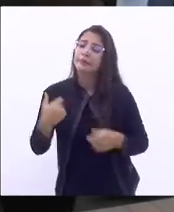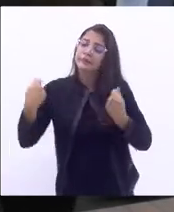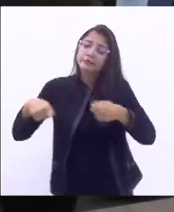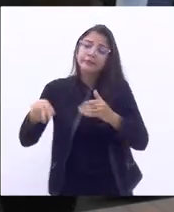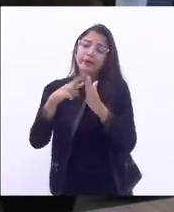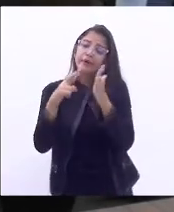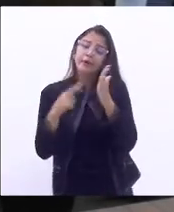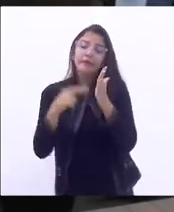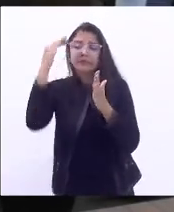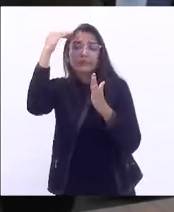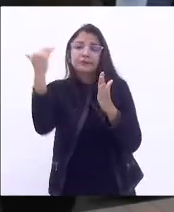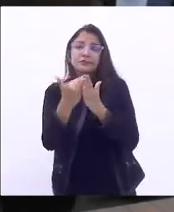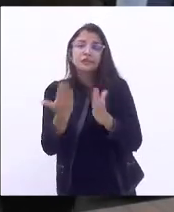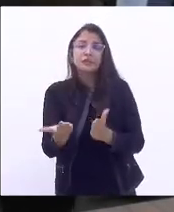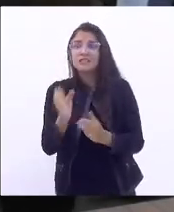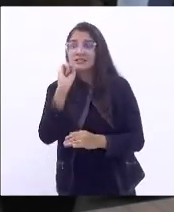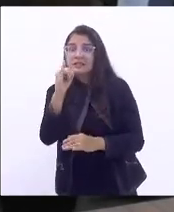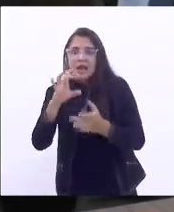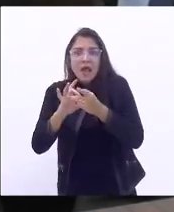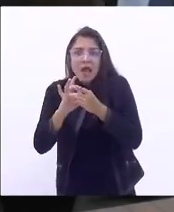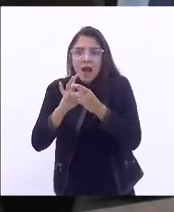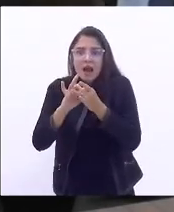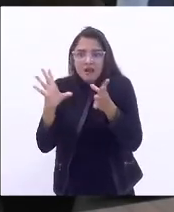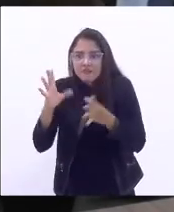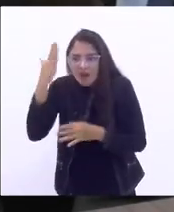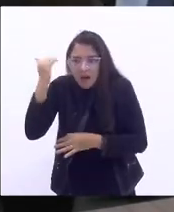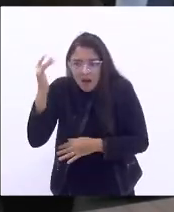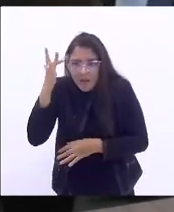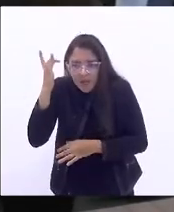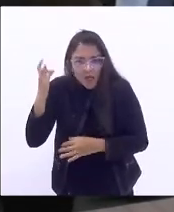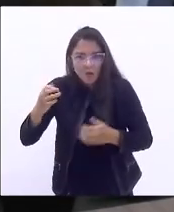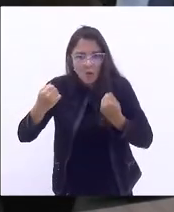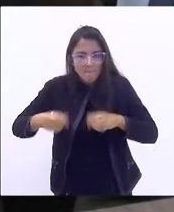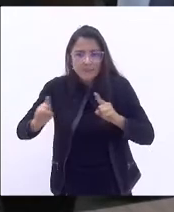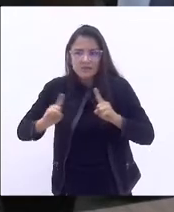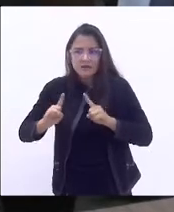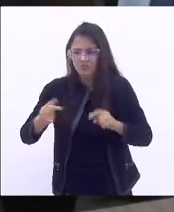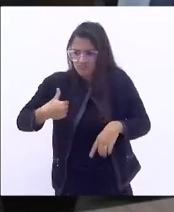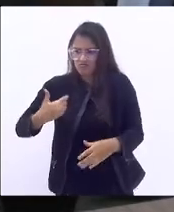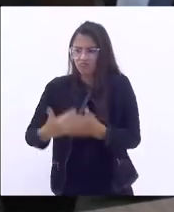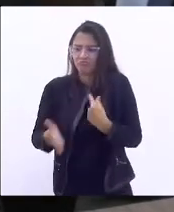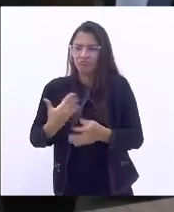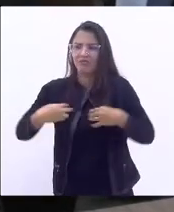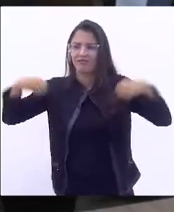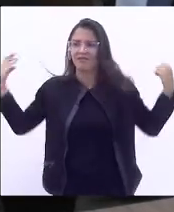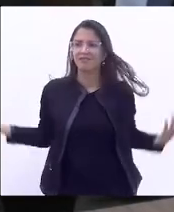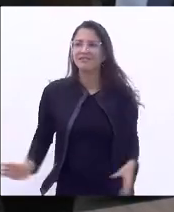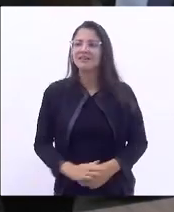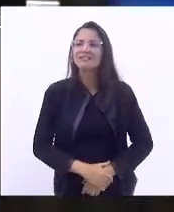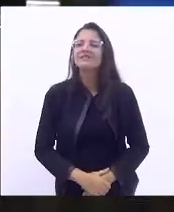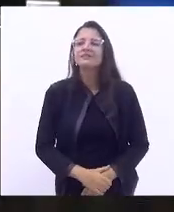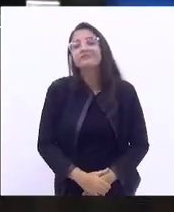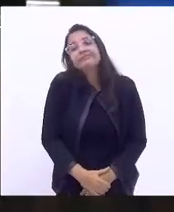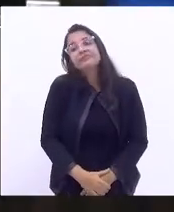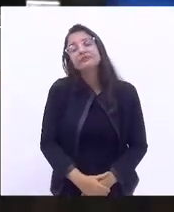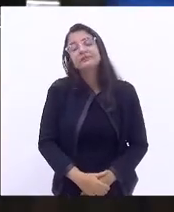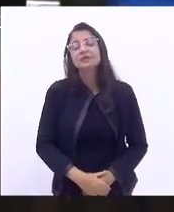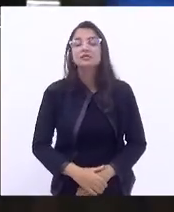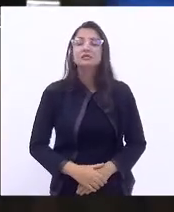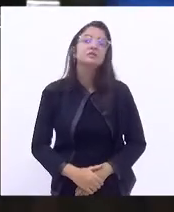jogo. Se o senhor liberar amanhã... Acabou para mim. Tá. Tanto é que meus paletó ficou aqui, tudo de plantão. Nós vamos... É